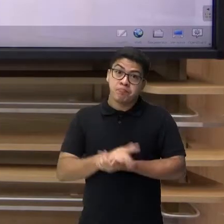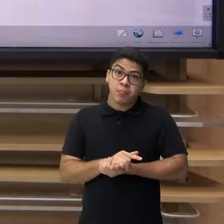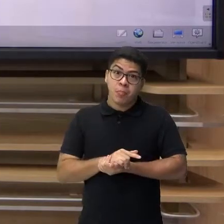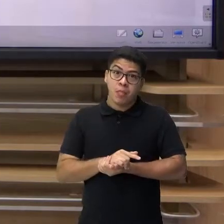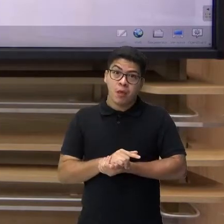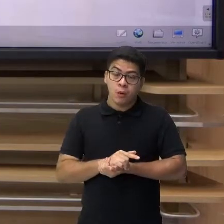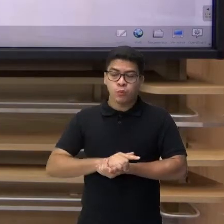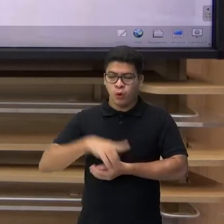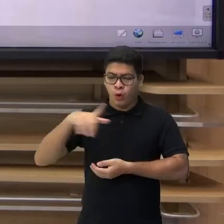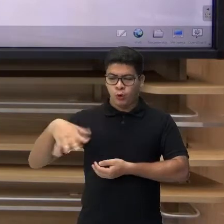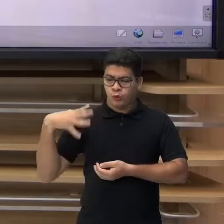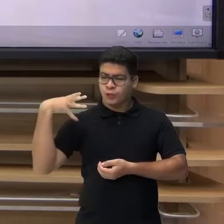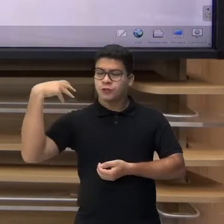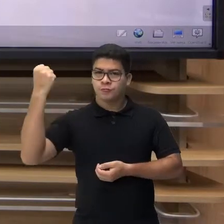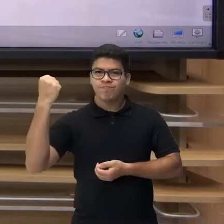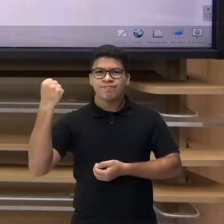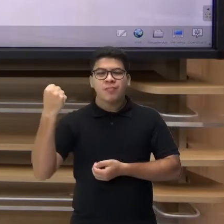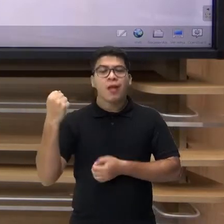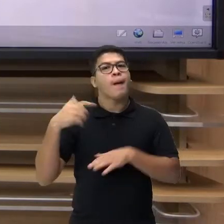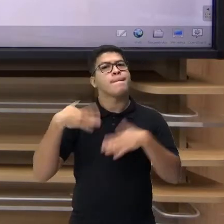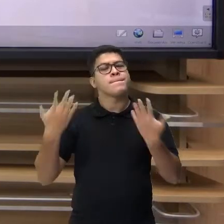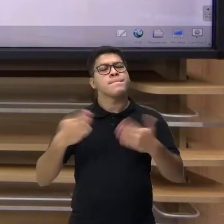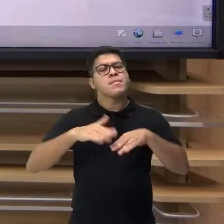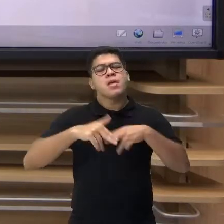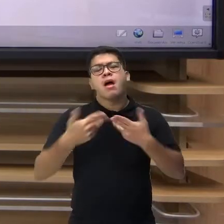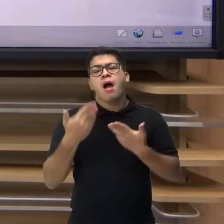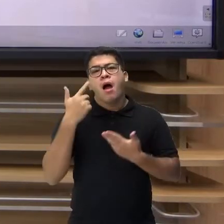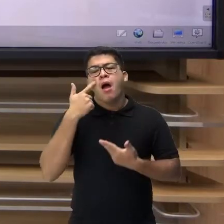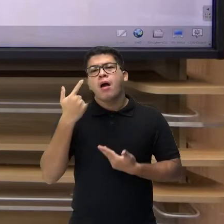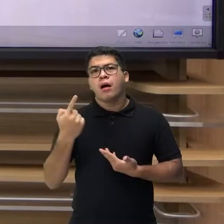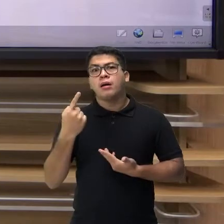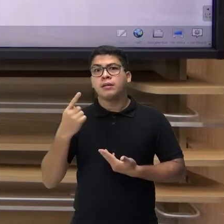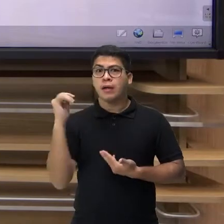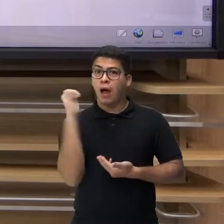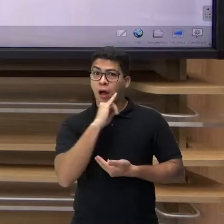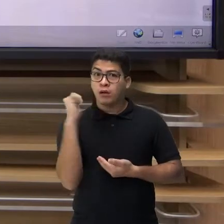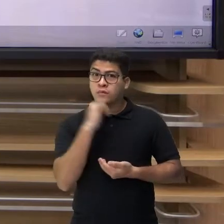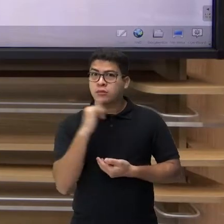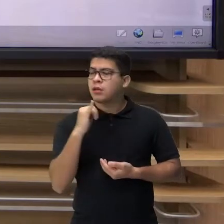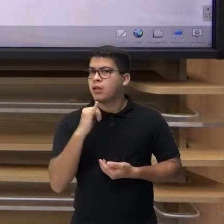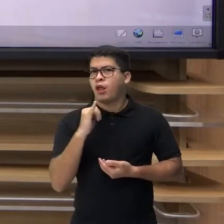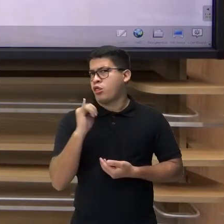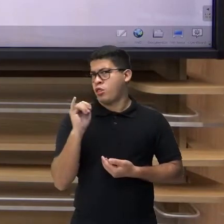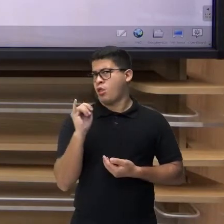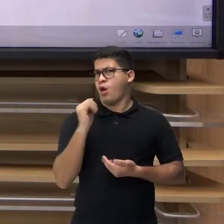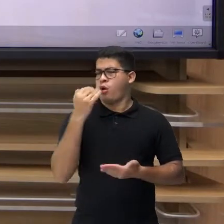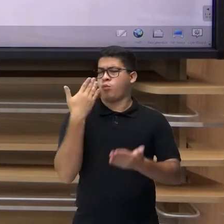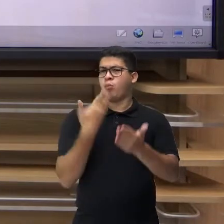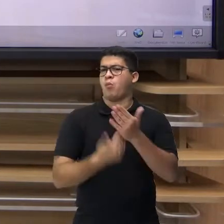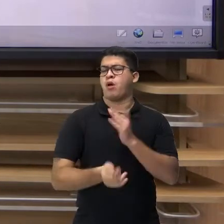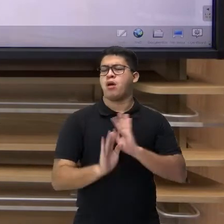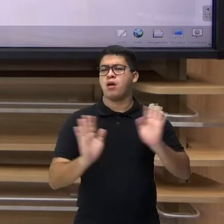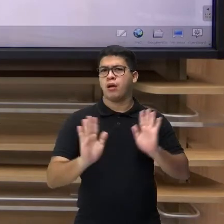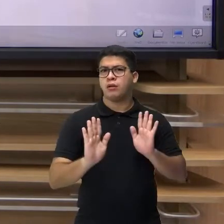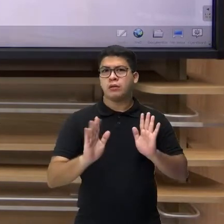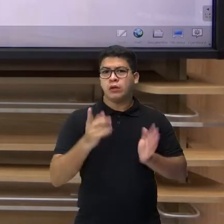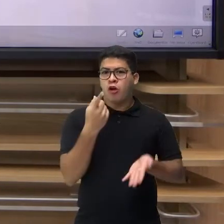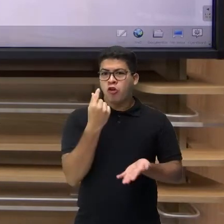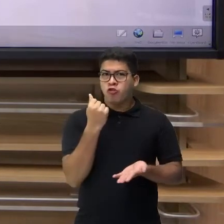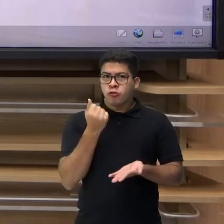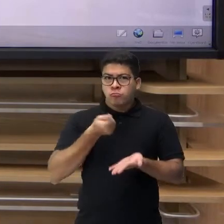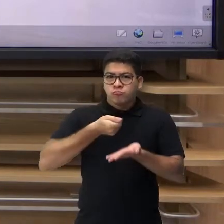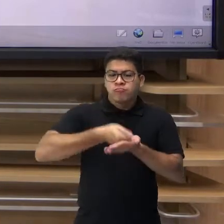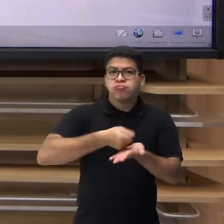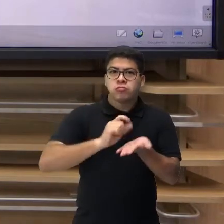lado vencedor. Mesmo assim, mesmo estando do lado vencedor, a Itália considera que ela não ganhou a quantidade, né,